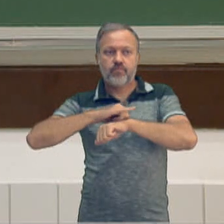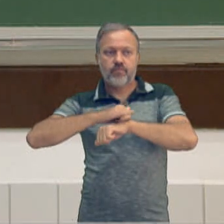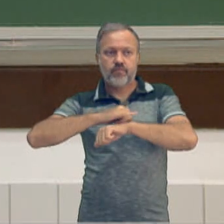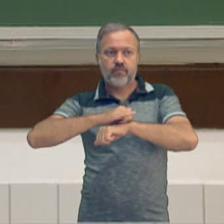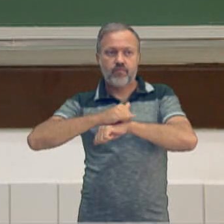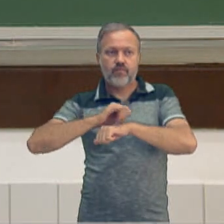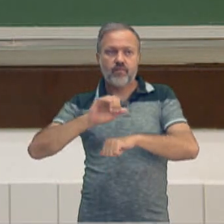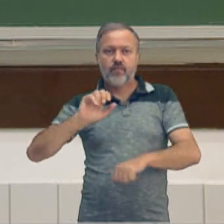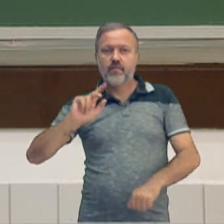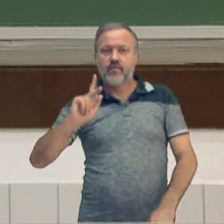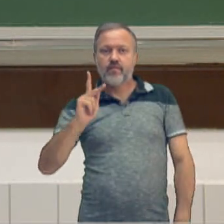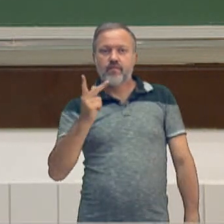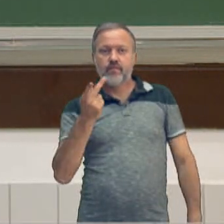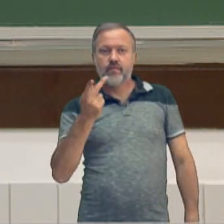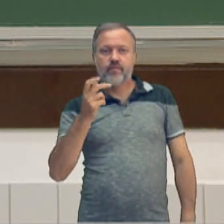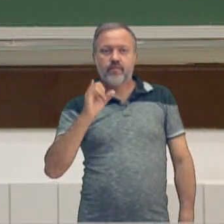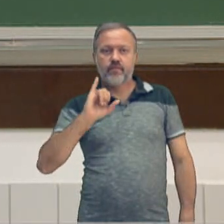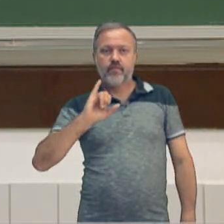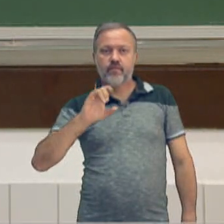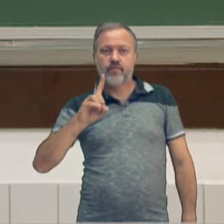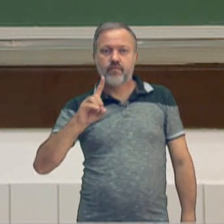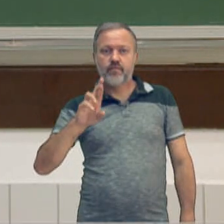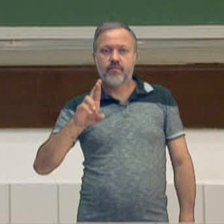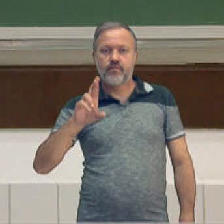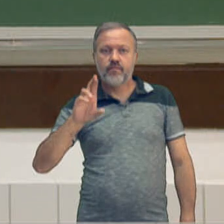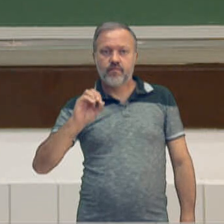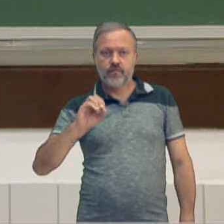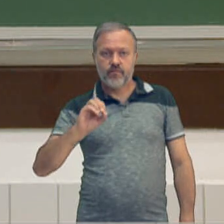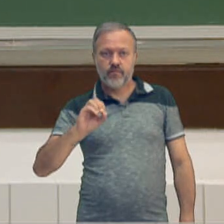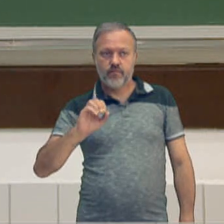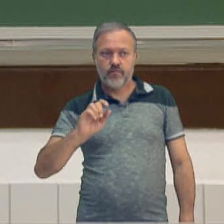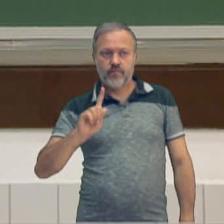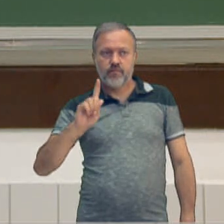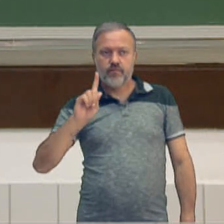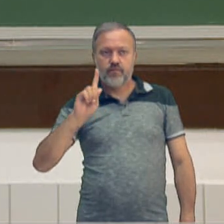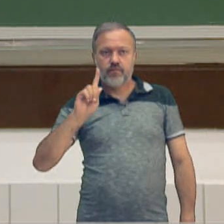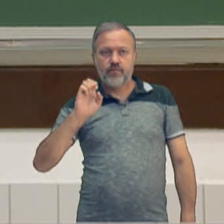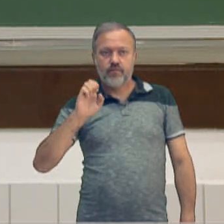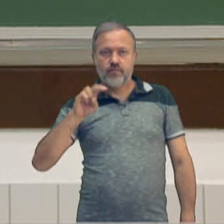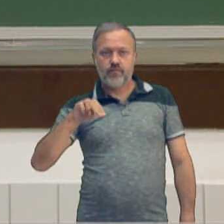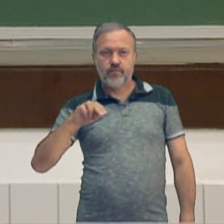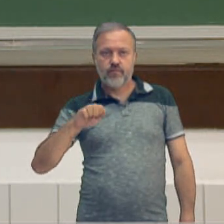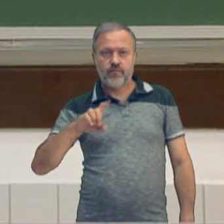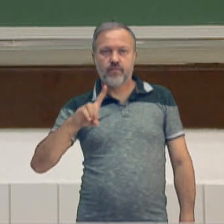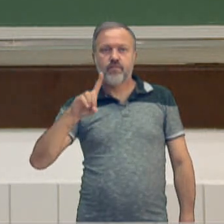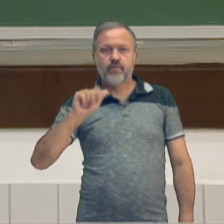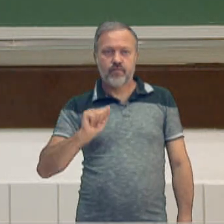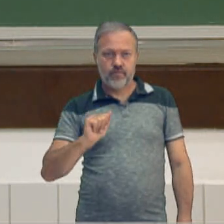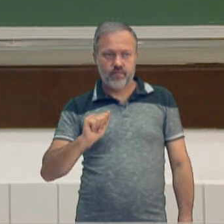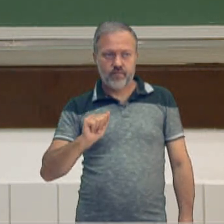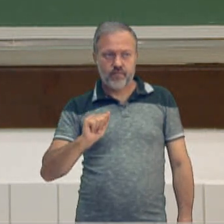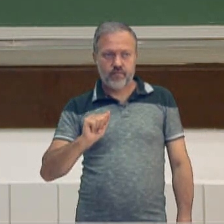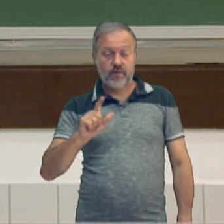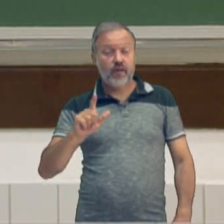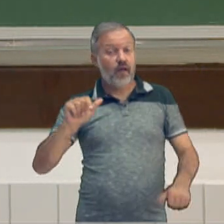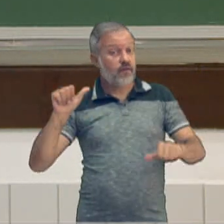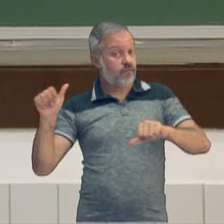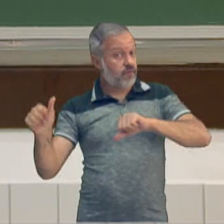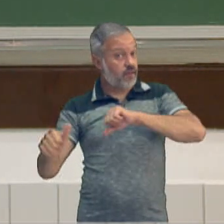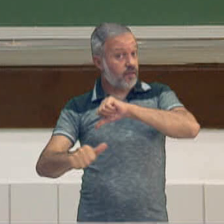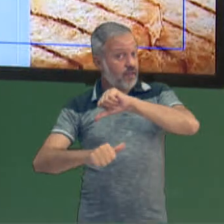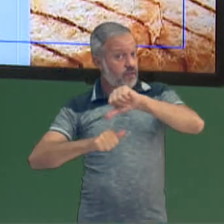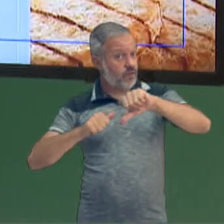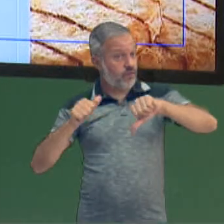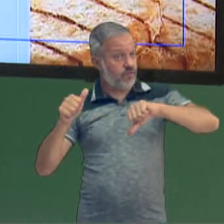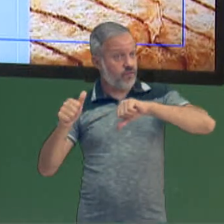O que é isso? A gordura hidrogenada é uma gordura vegetal, que eles transformam em laboratório